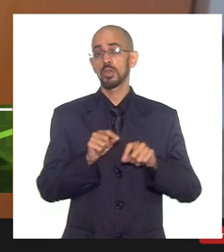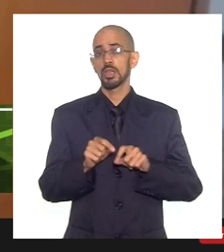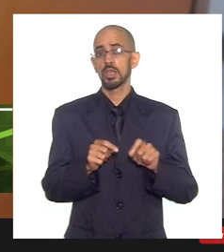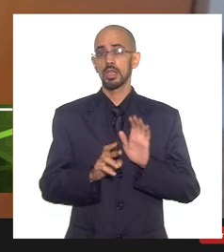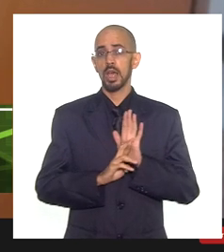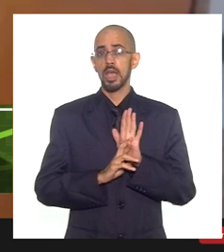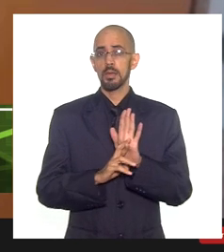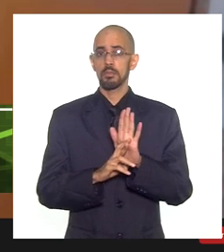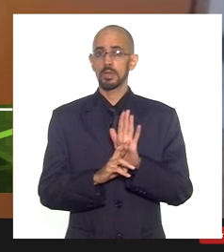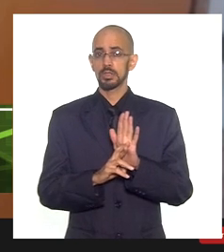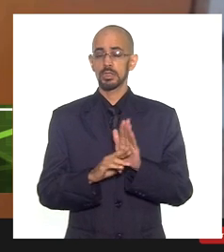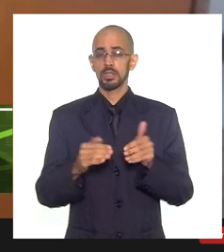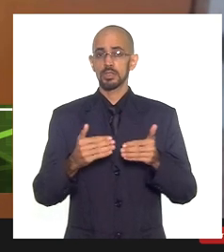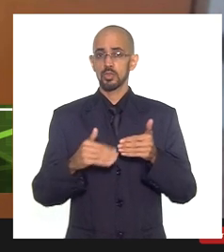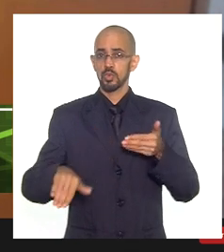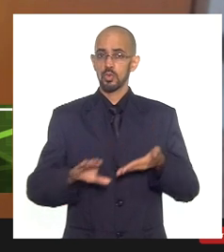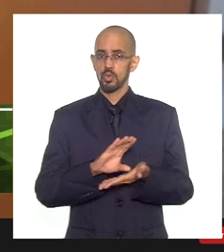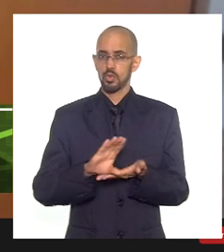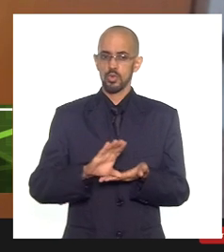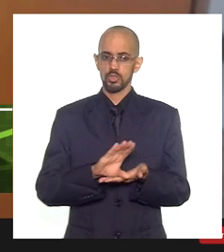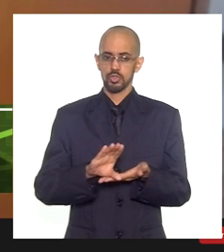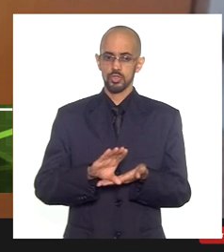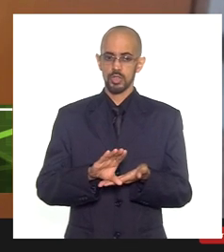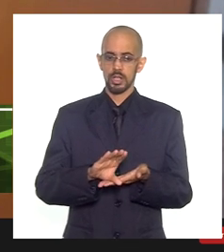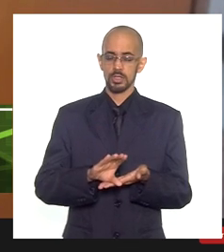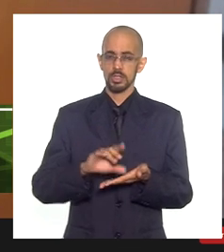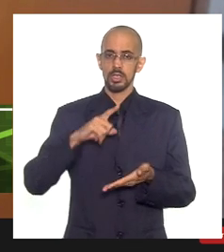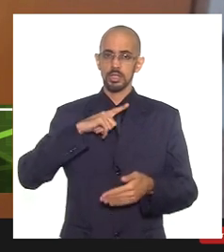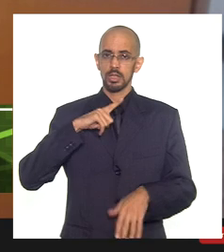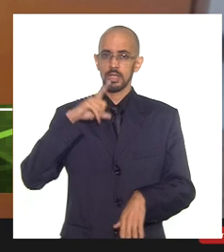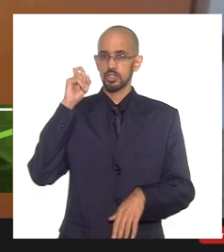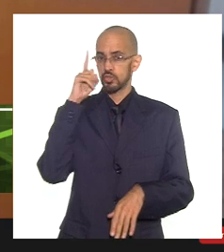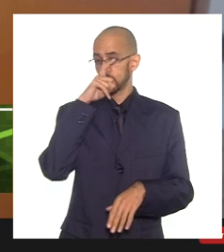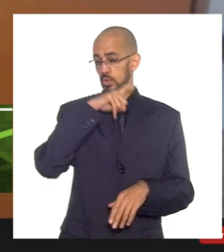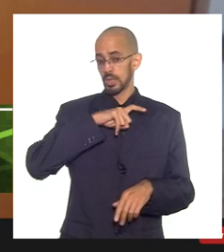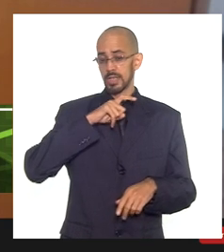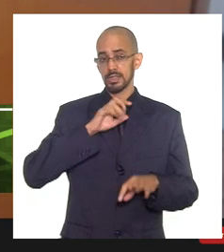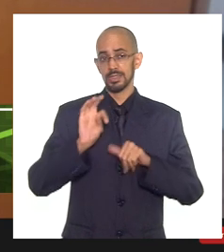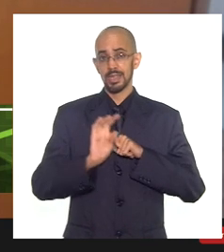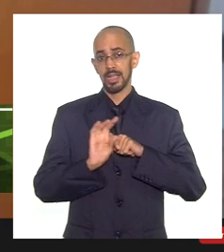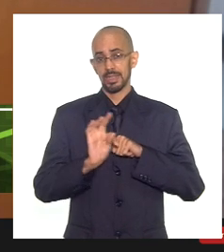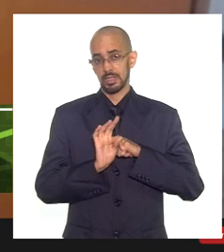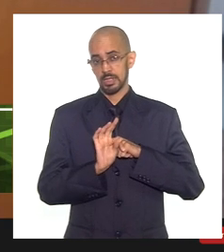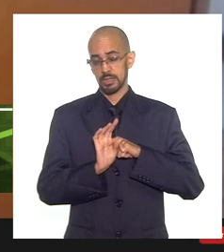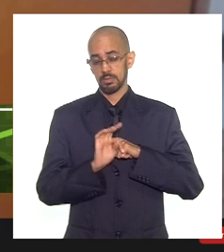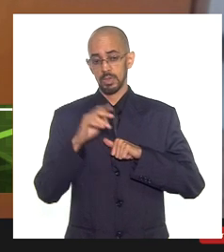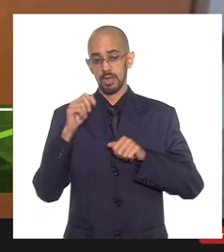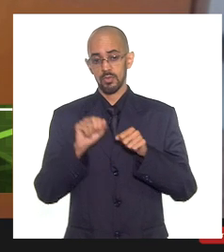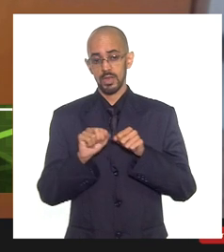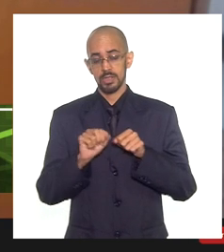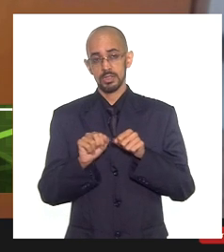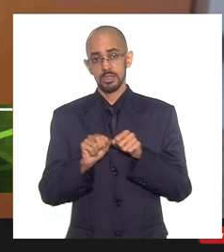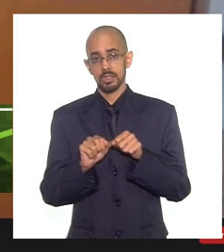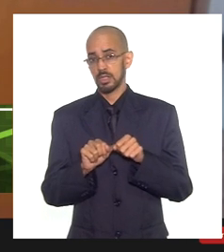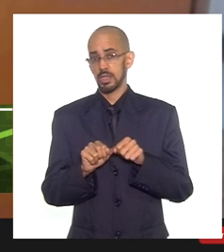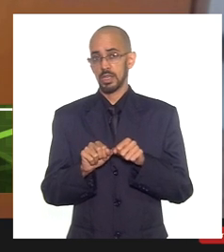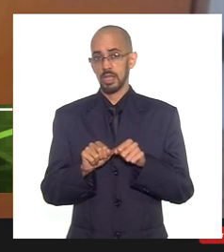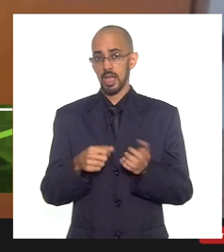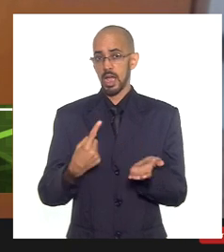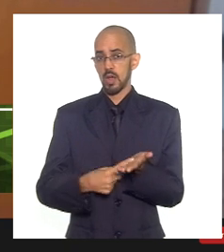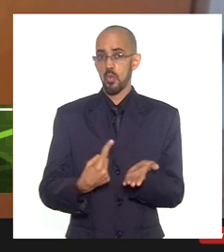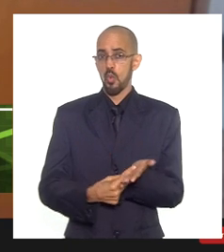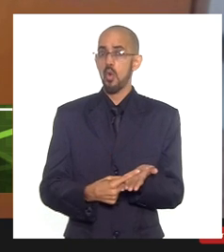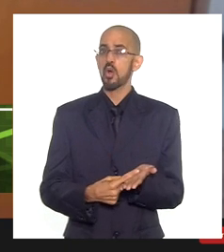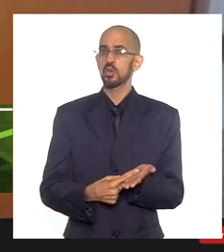representação de inconstitucionalidade existe a dificuldade técnicas para a celebração de acordo